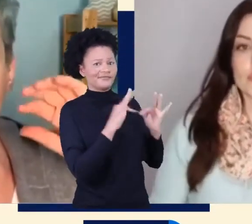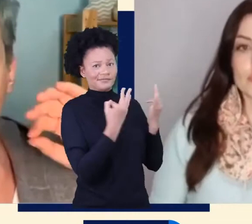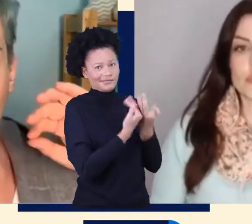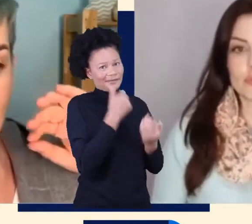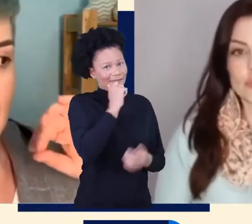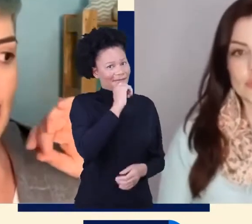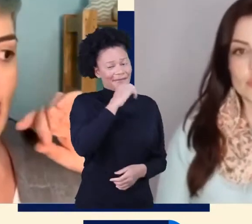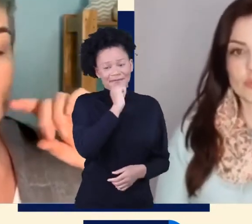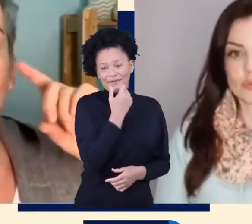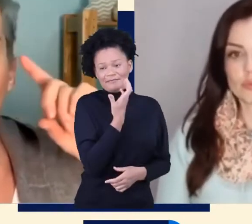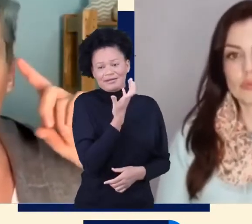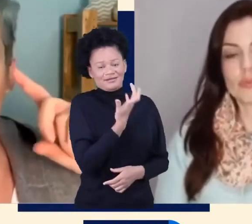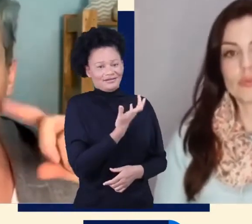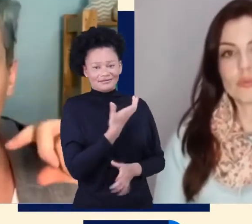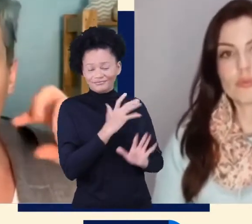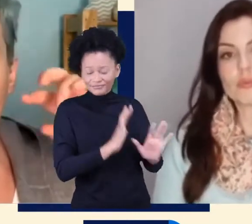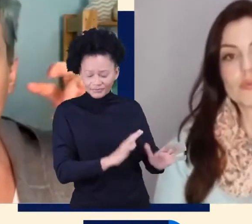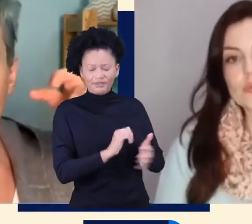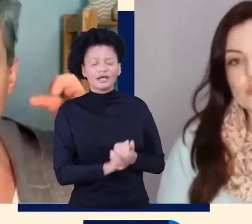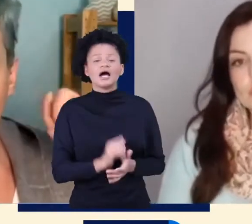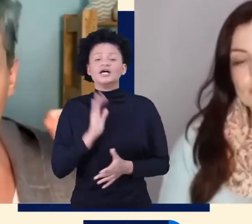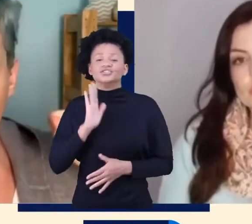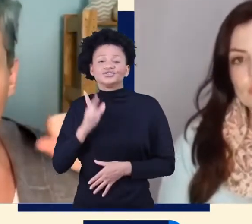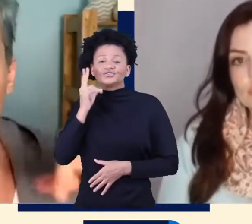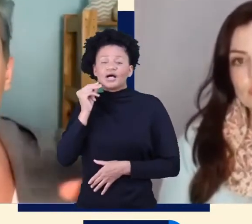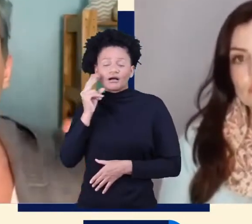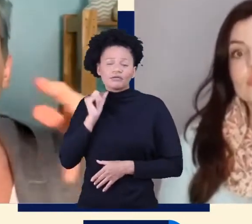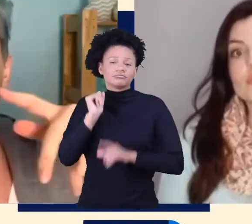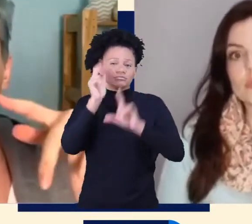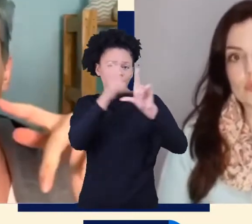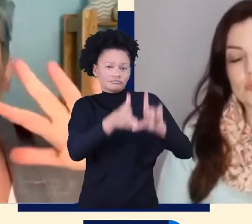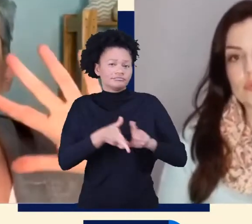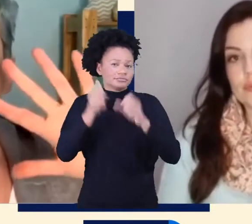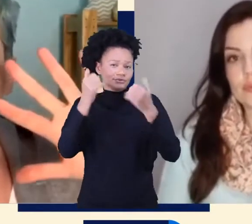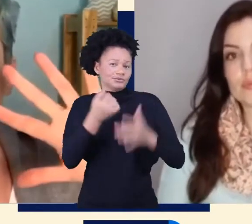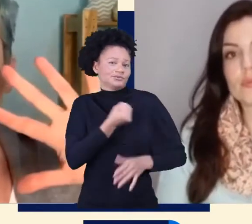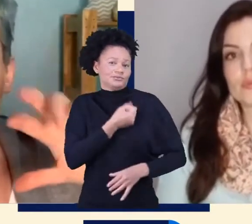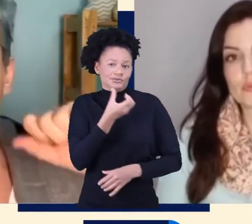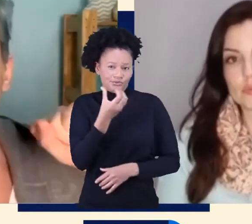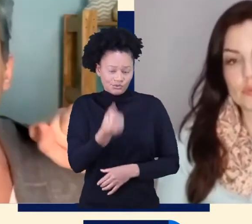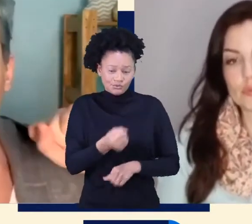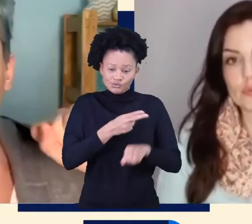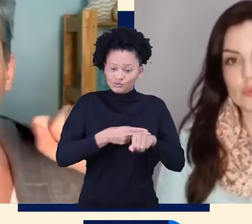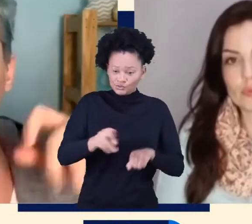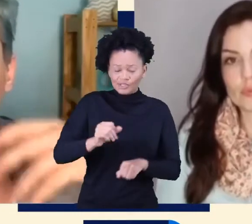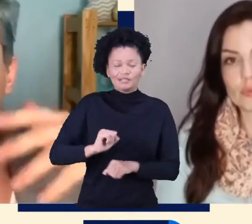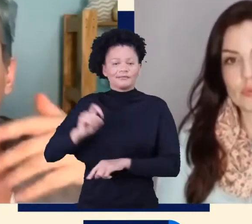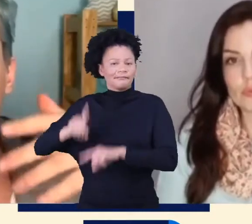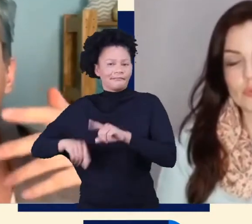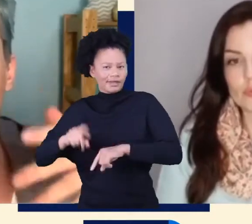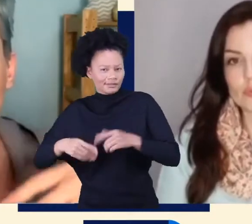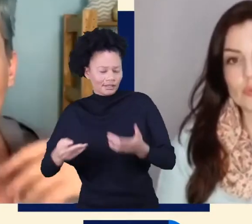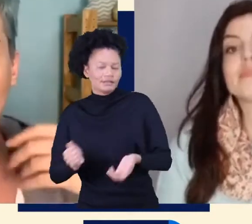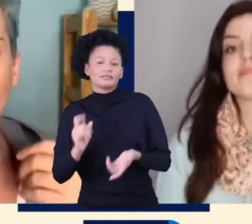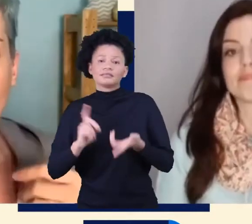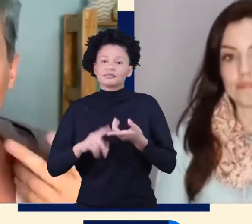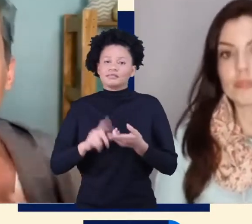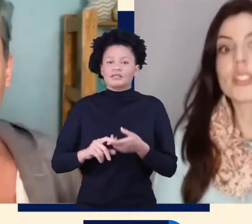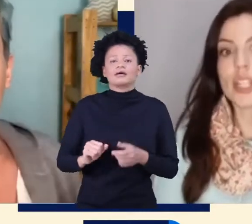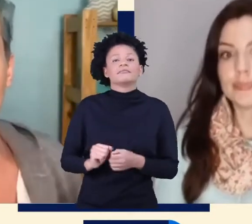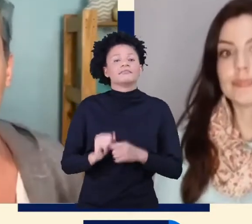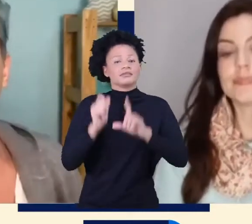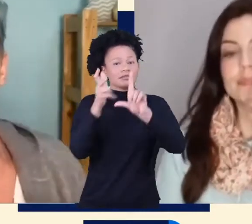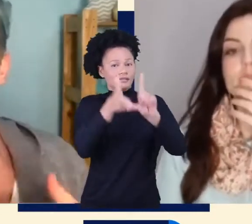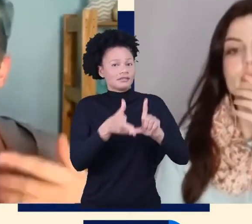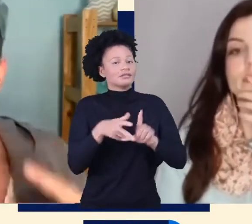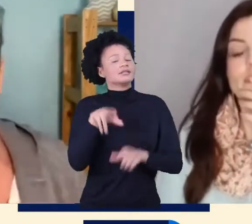live 6, que era sobre nudez e pornografia. E acho que na live 5 também falou, ela deu vários